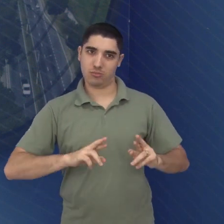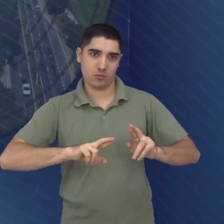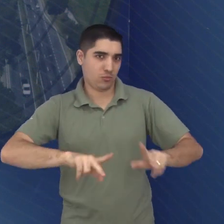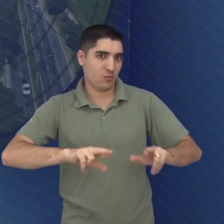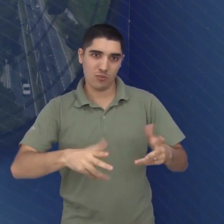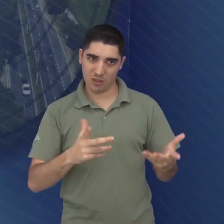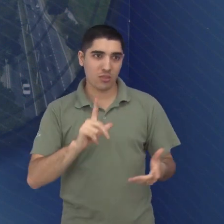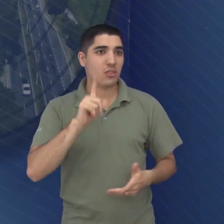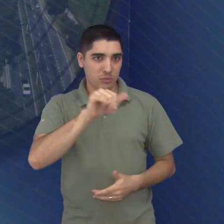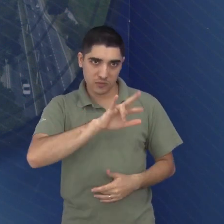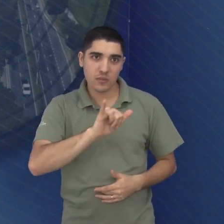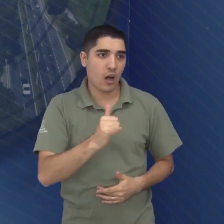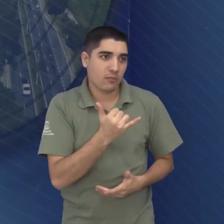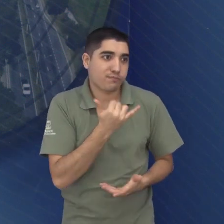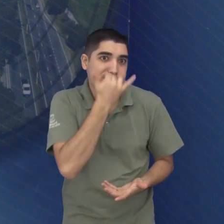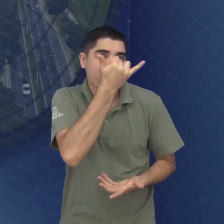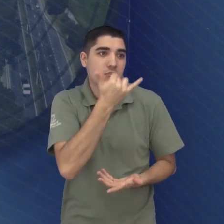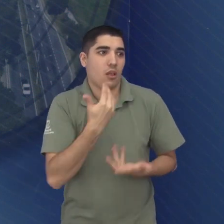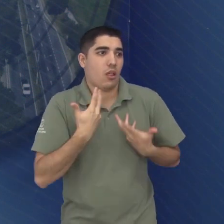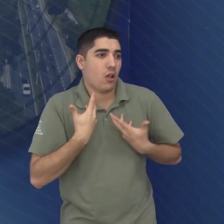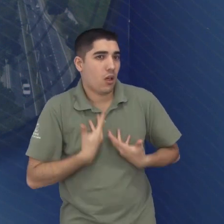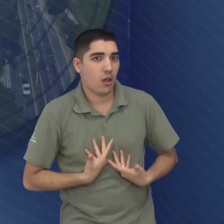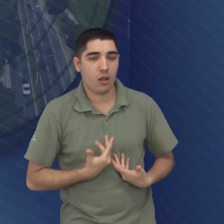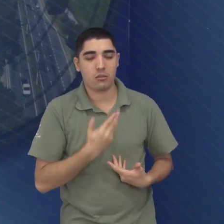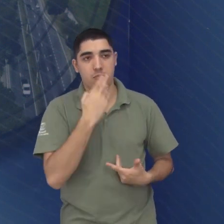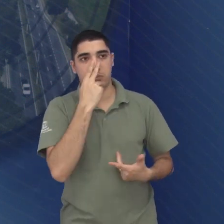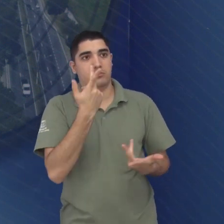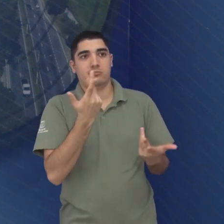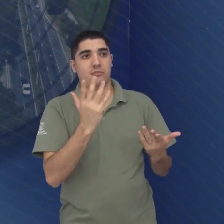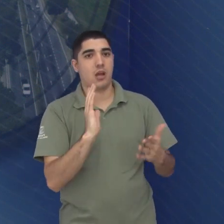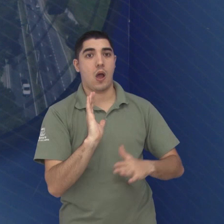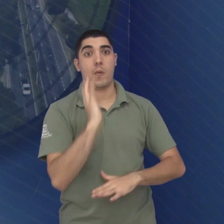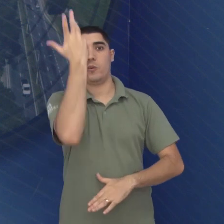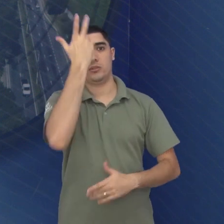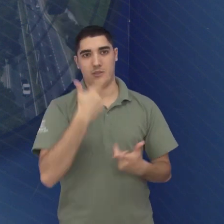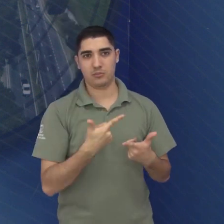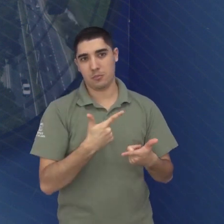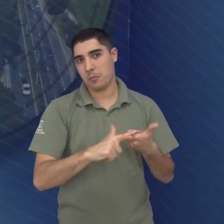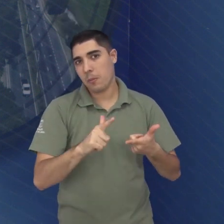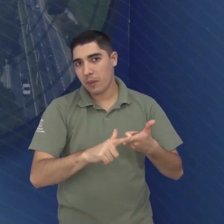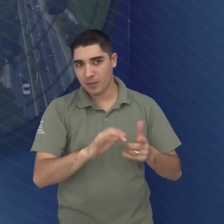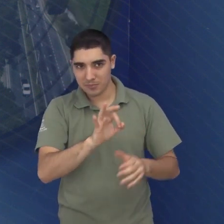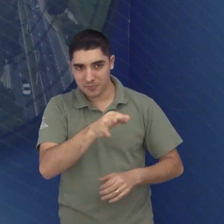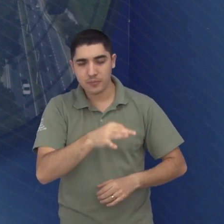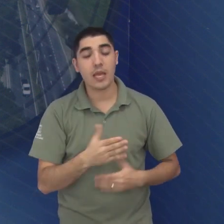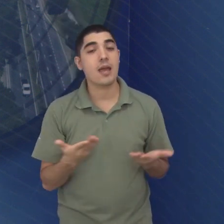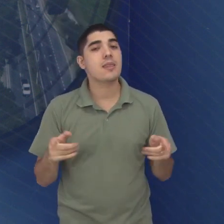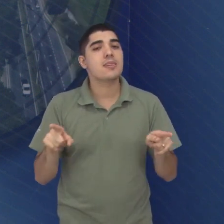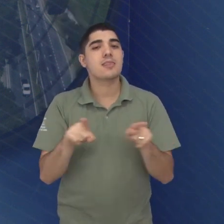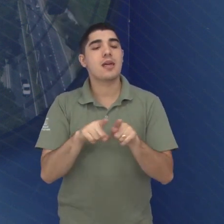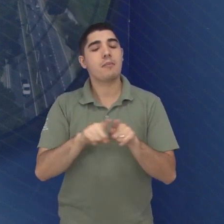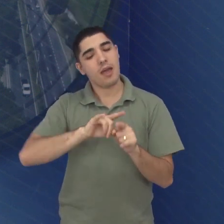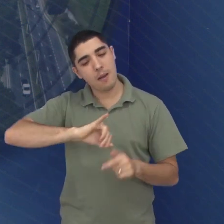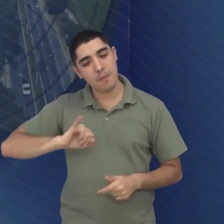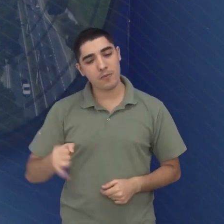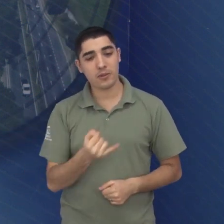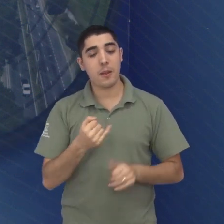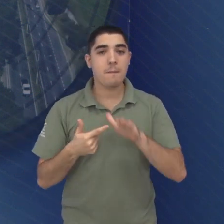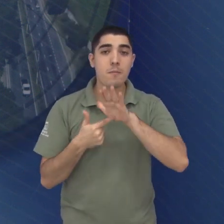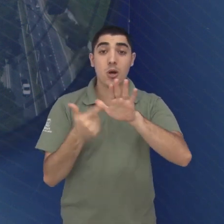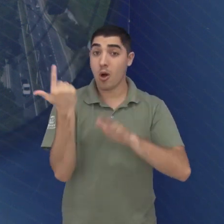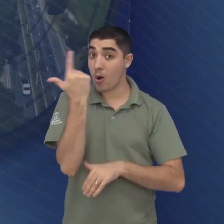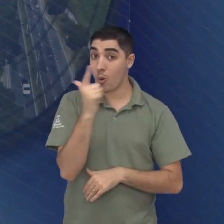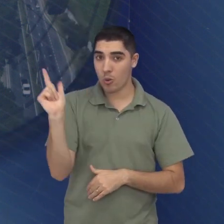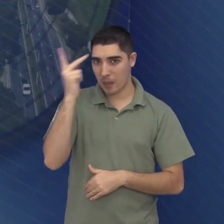nesse automático, uma hora, sem dúvidas, a conta vem. Bom, eu quero aproveitar também, gente, e apresentar a nossa outra convidada